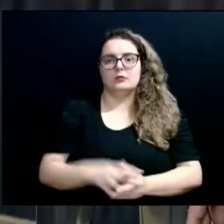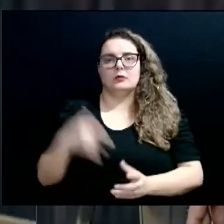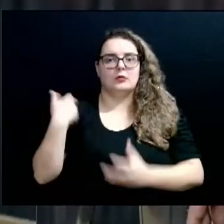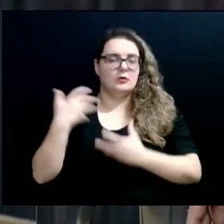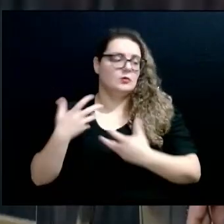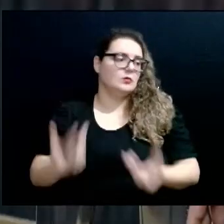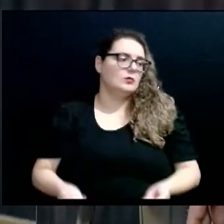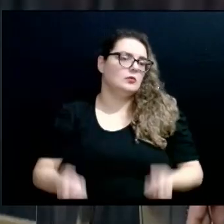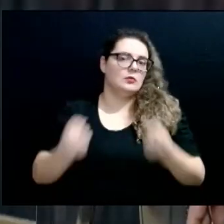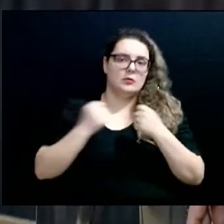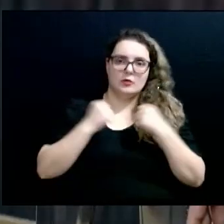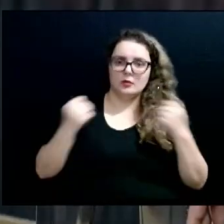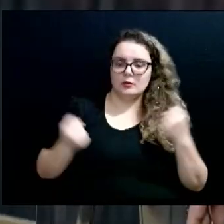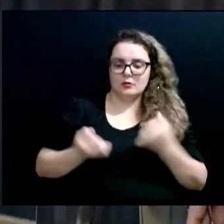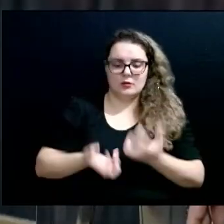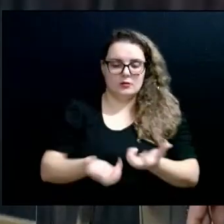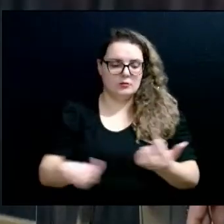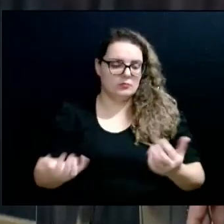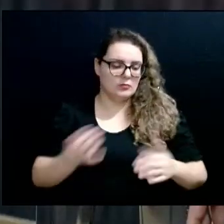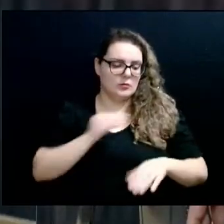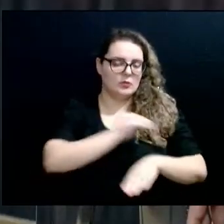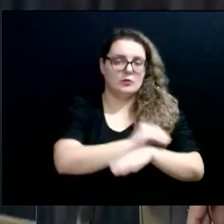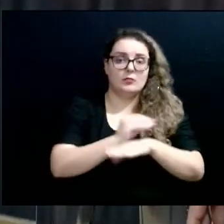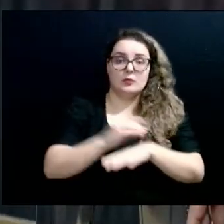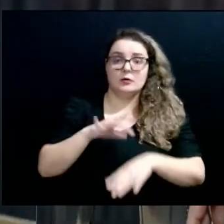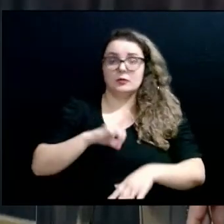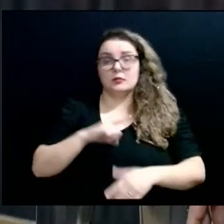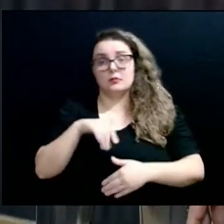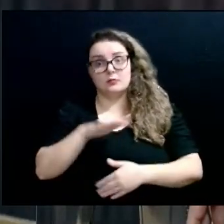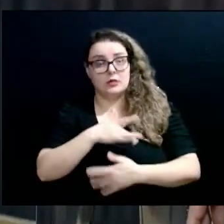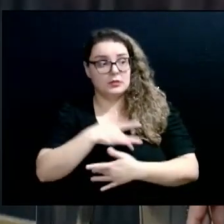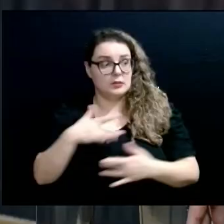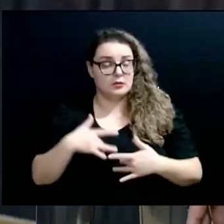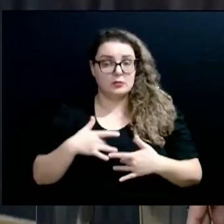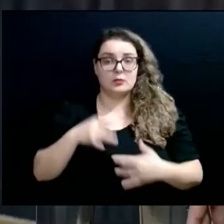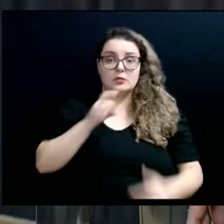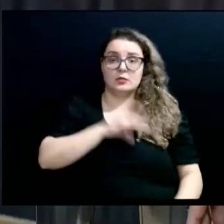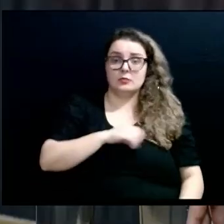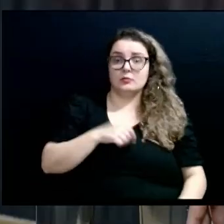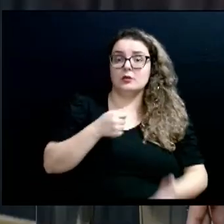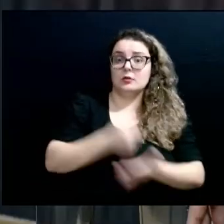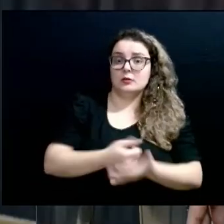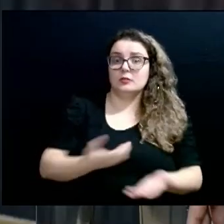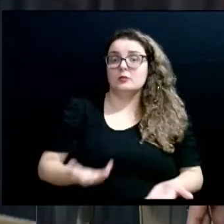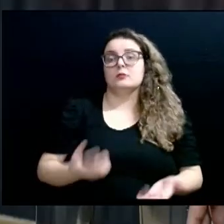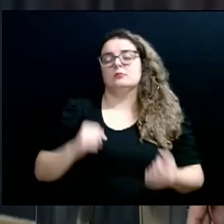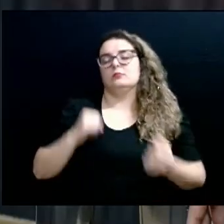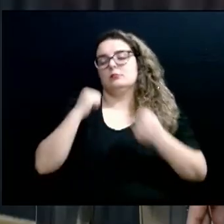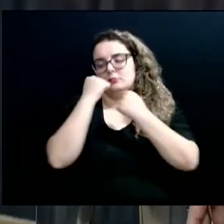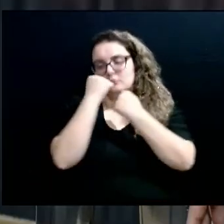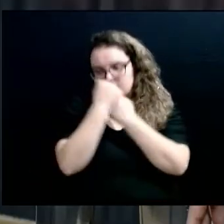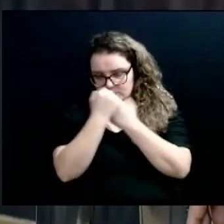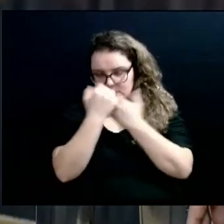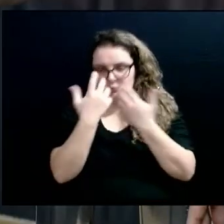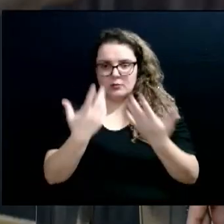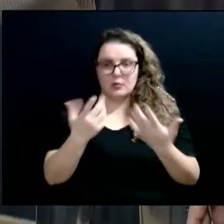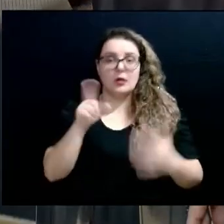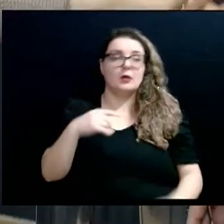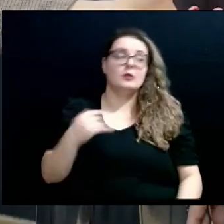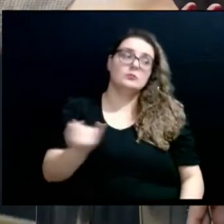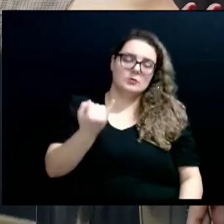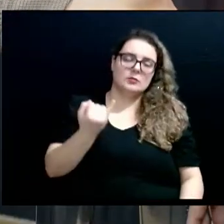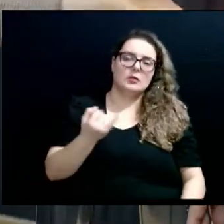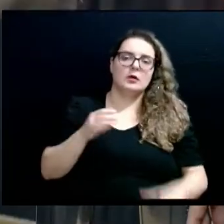no jardim, tem mais saúde. Então, o medo, ele existe para proteger, ele é importante. Mas então, ao invés de deixar